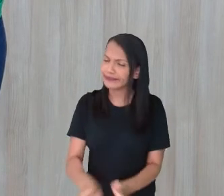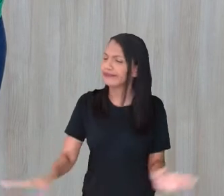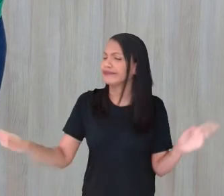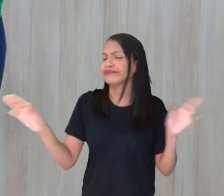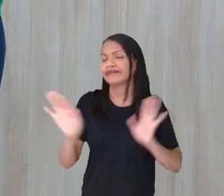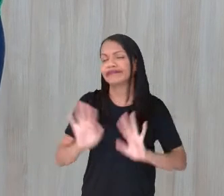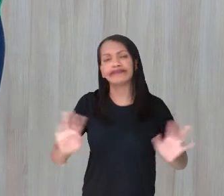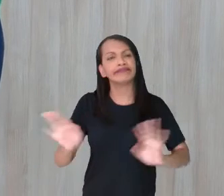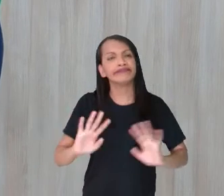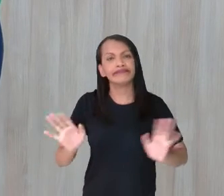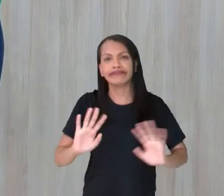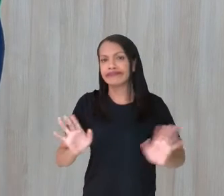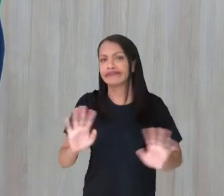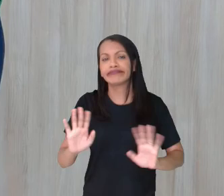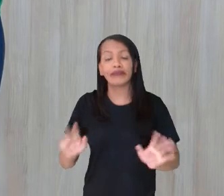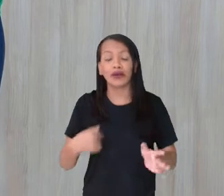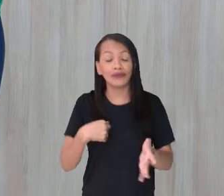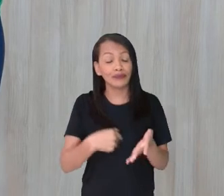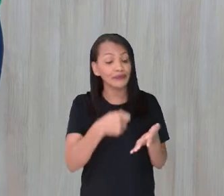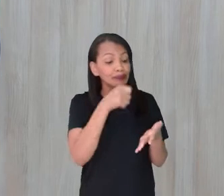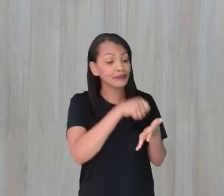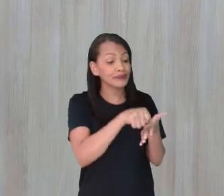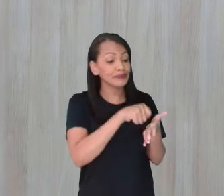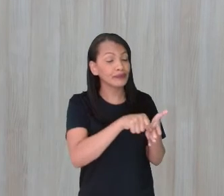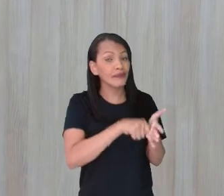lá receber a anotação na agenda